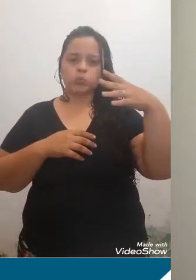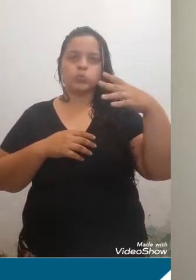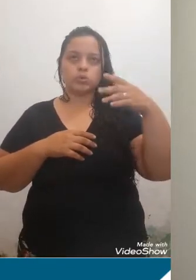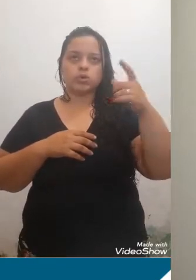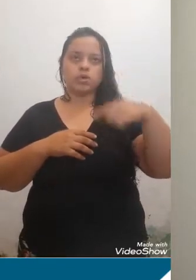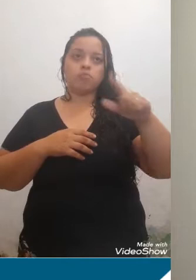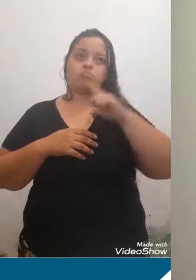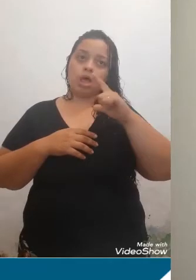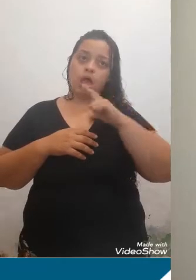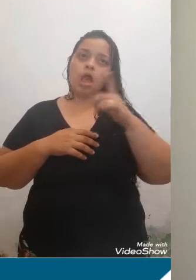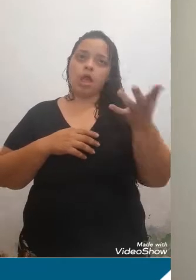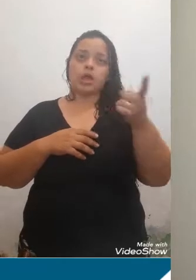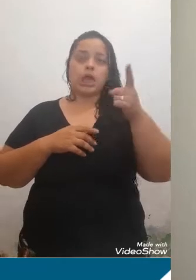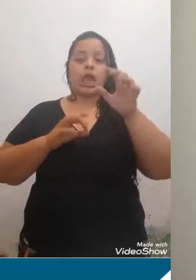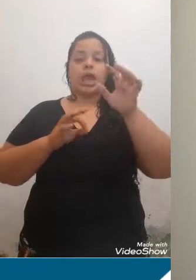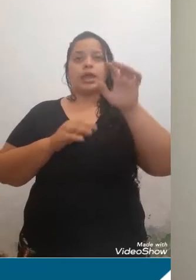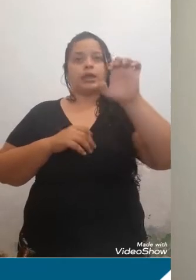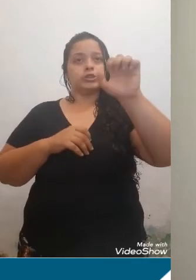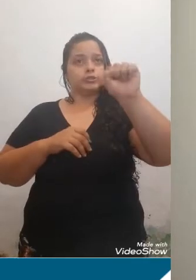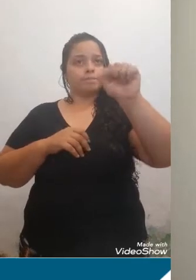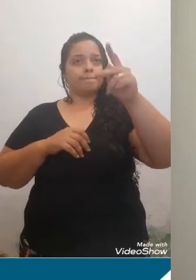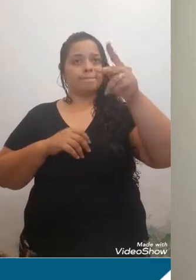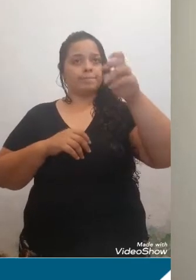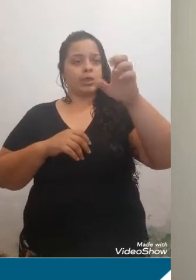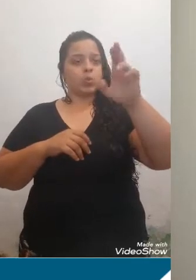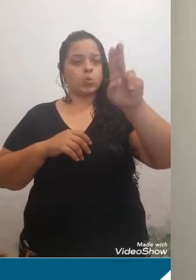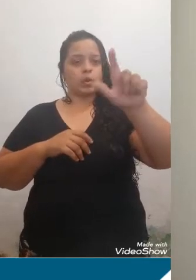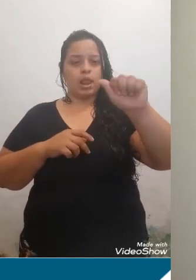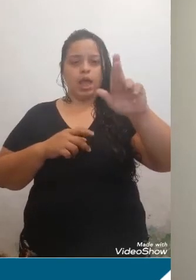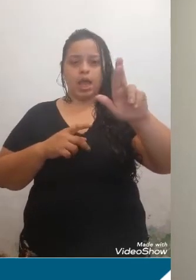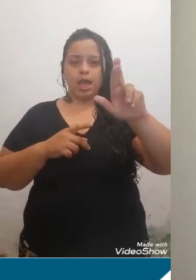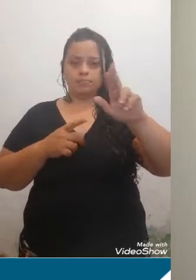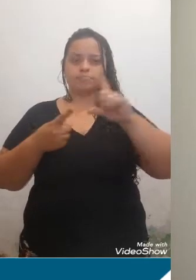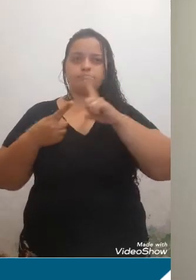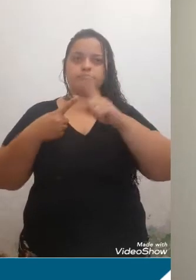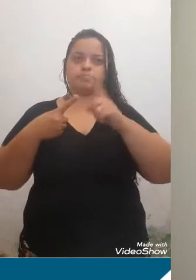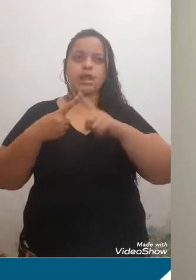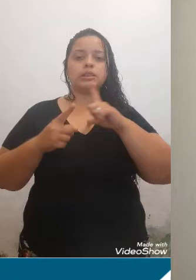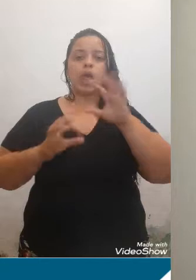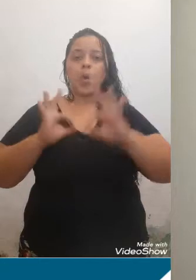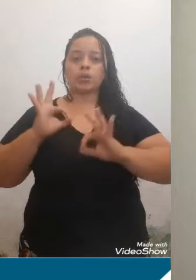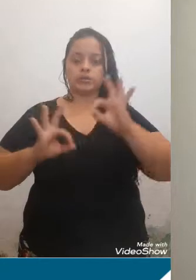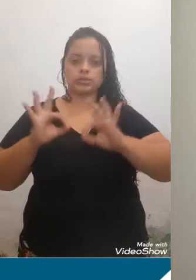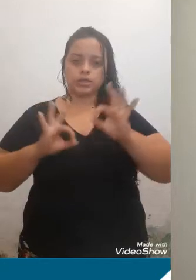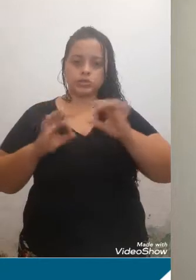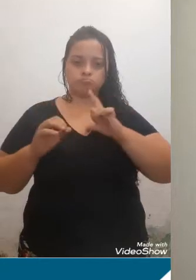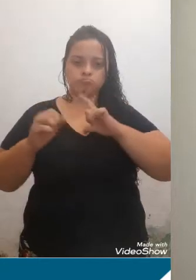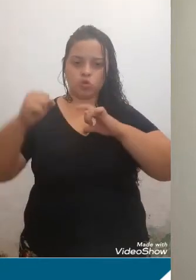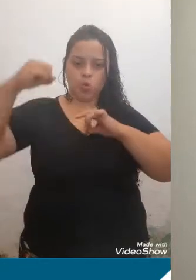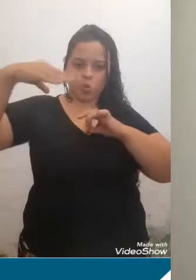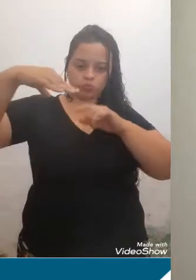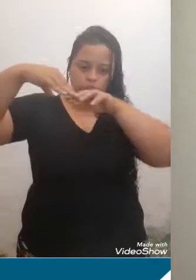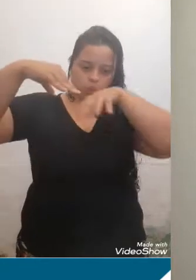de reflexão. Uma reflexão que a gente chama de reflexão especular, em que os raios luminosos são refletidos com uma